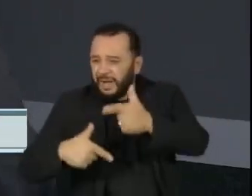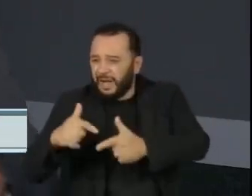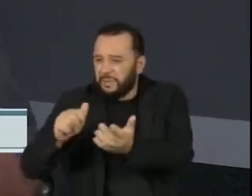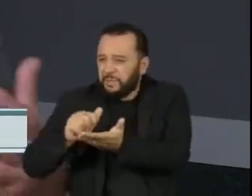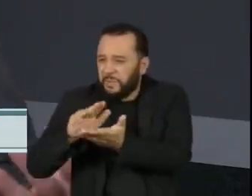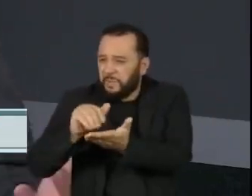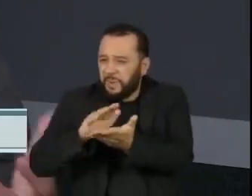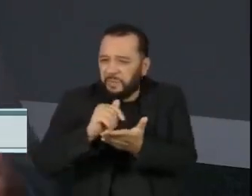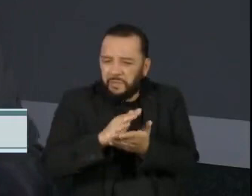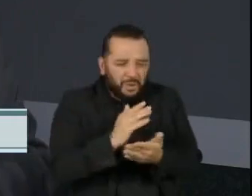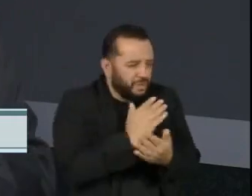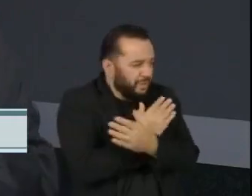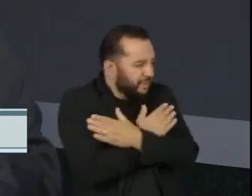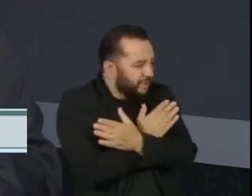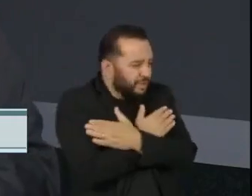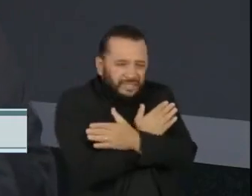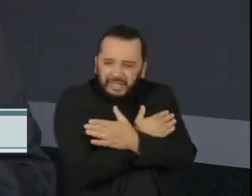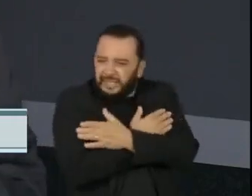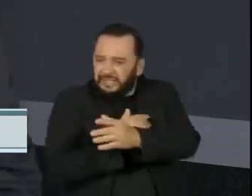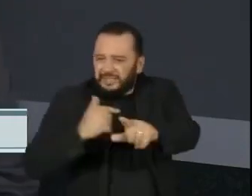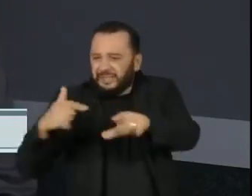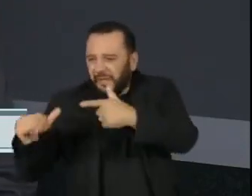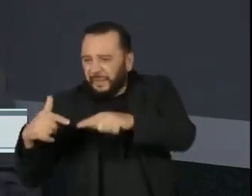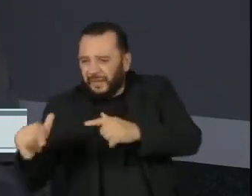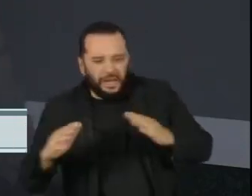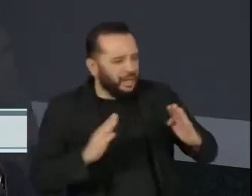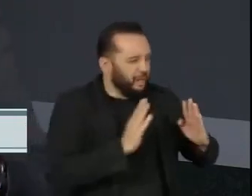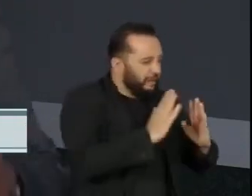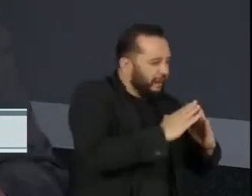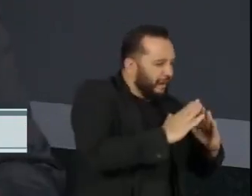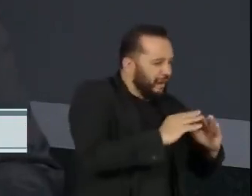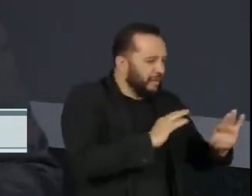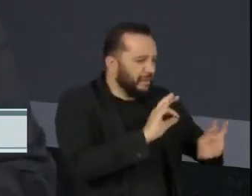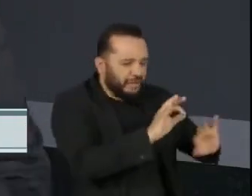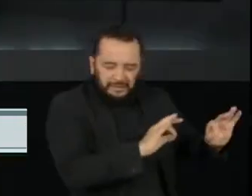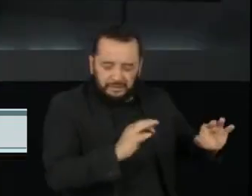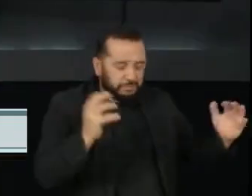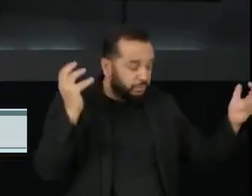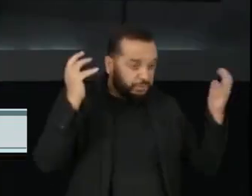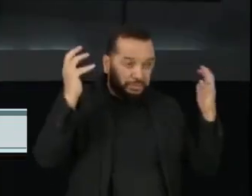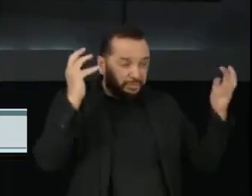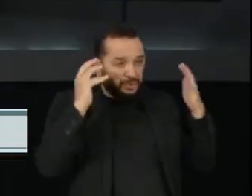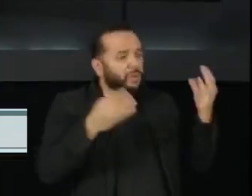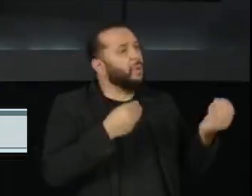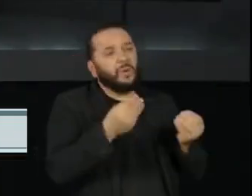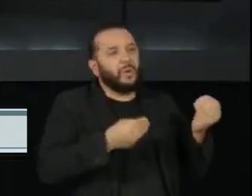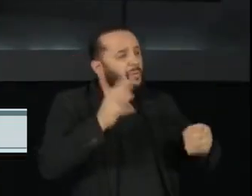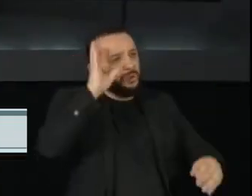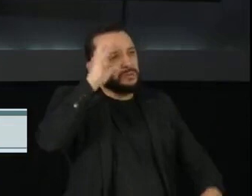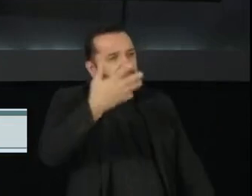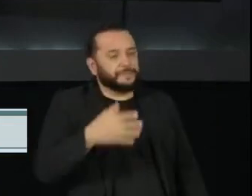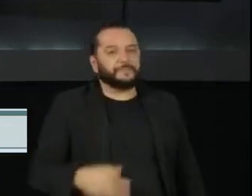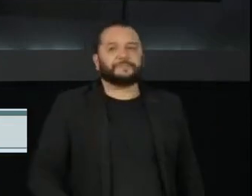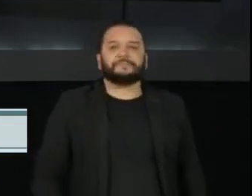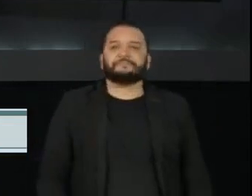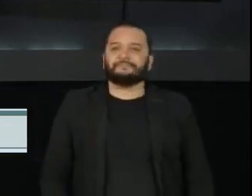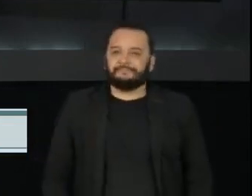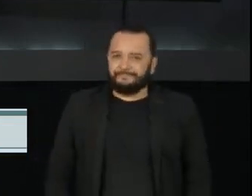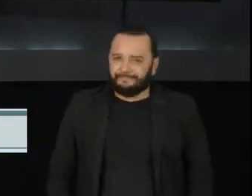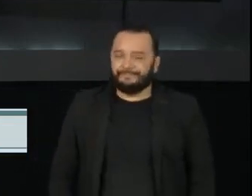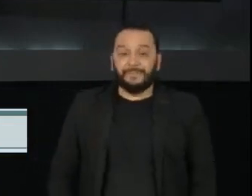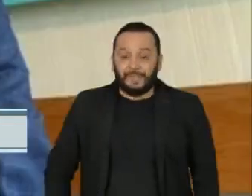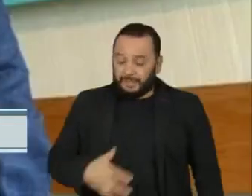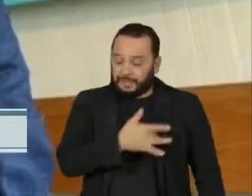essa mescla do ambiente doméstico e também com o ambiente profissional. Por onde começar? O nosso grande patrimônio é a